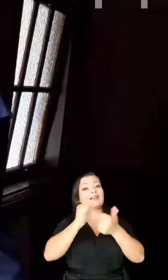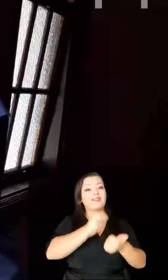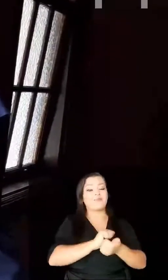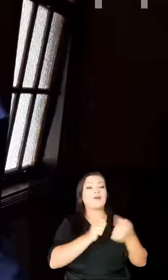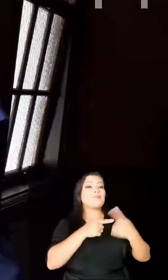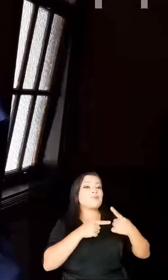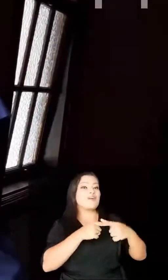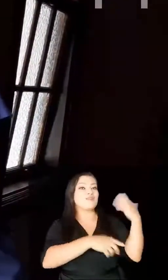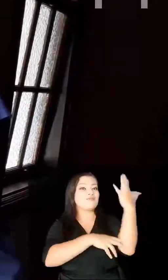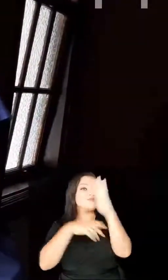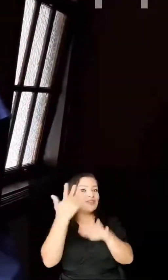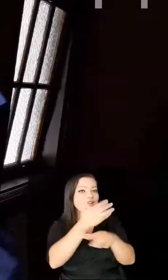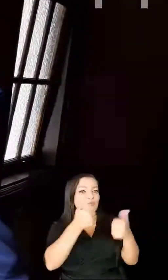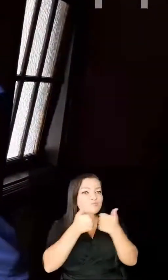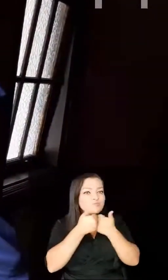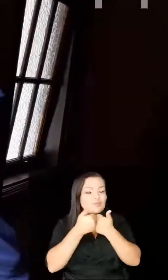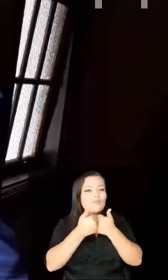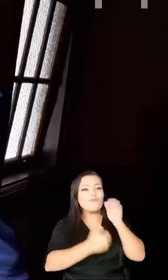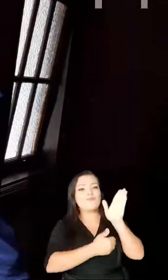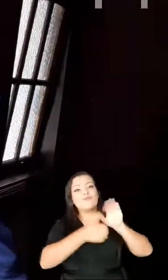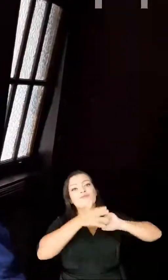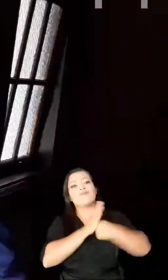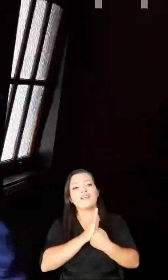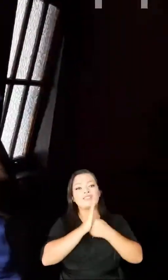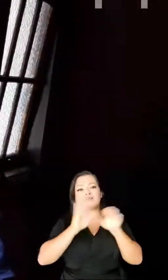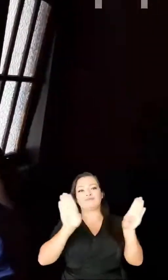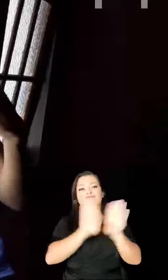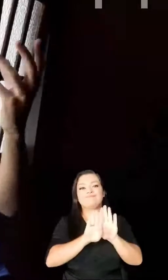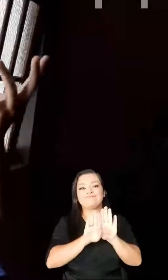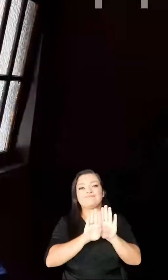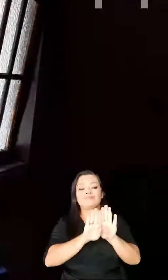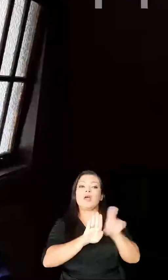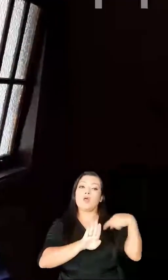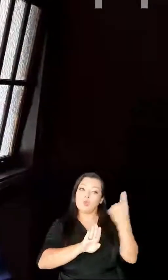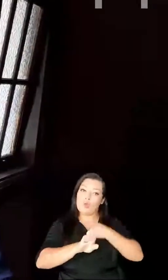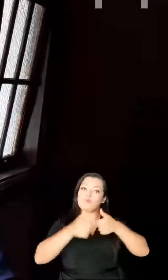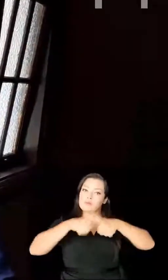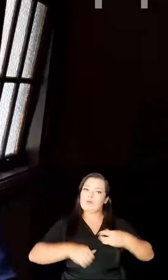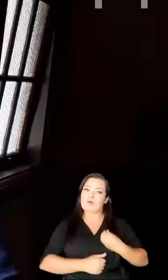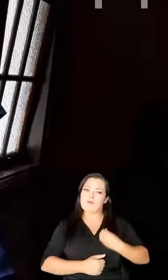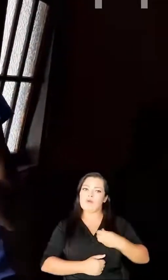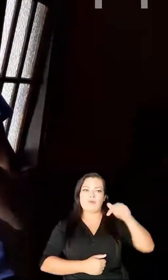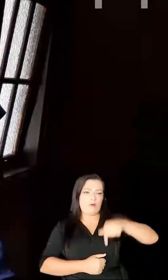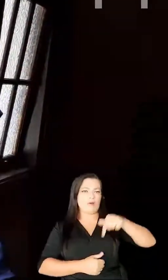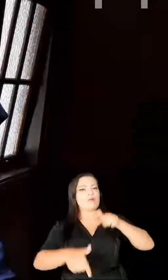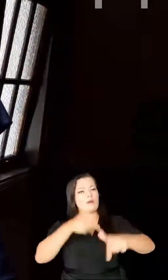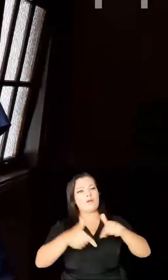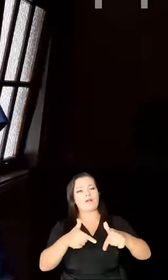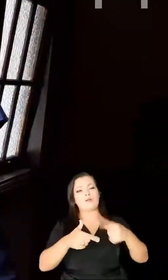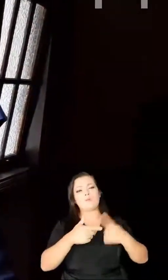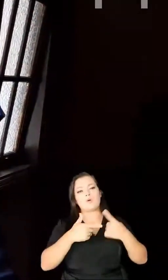estava fechado para o público, mas a gente estava aqui trabalhando, né, para resolver questões administrativas, a gente, como não é grupo de